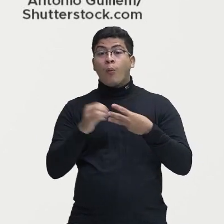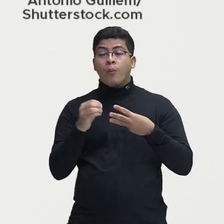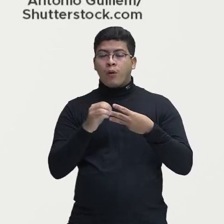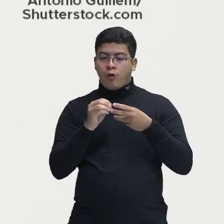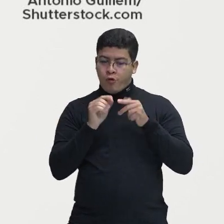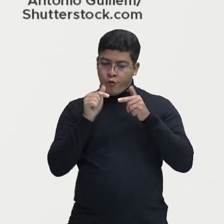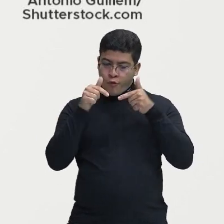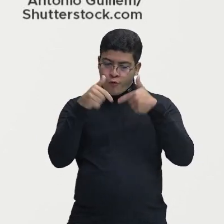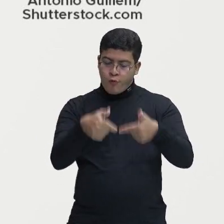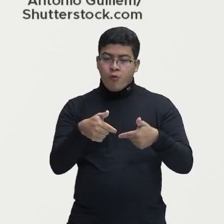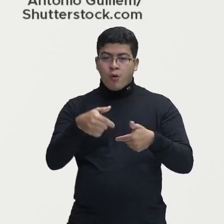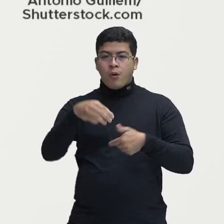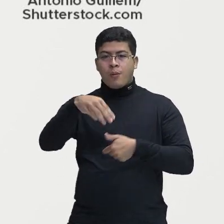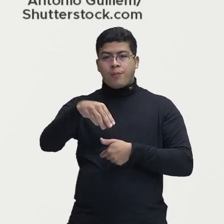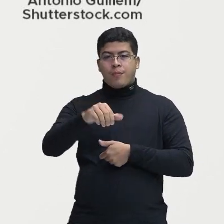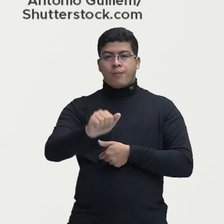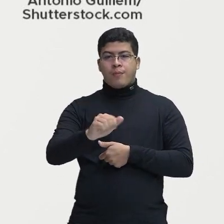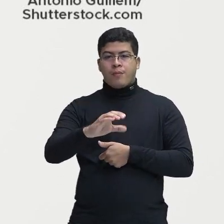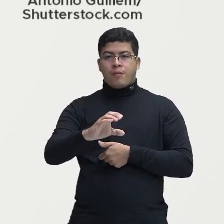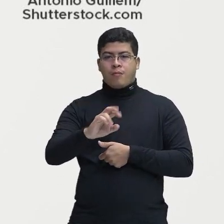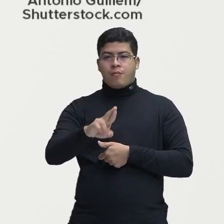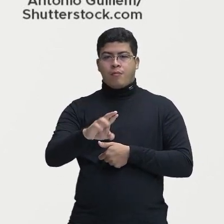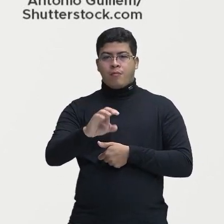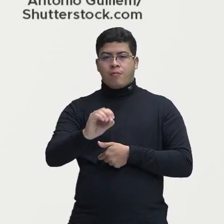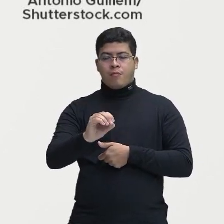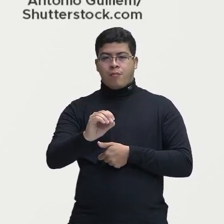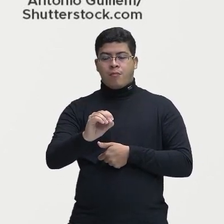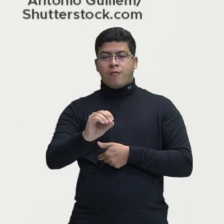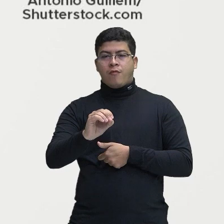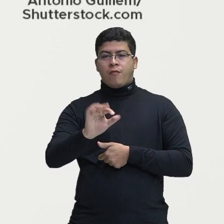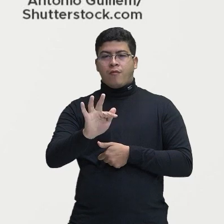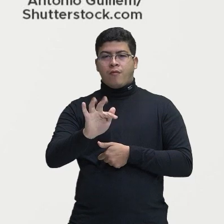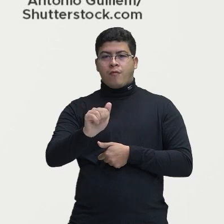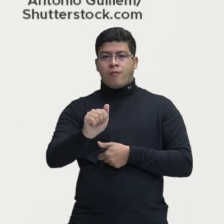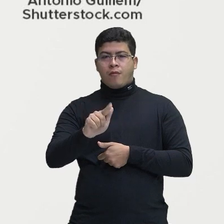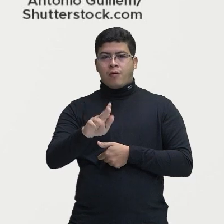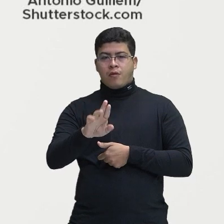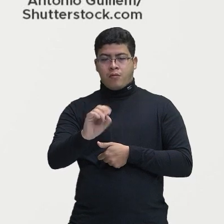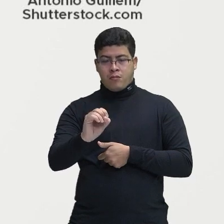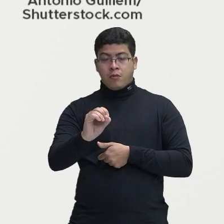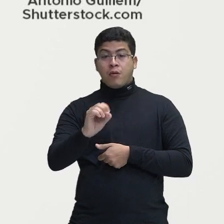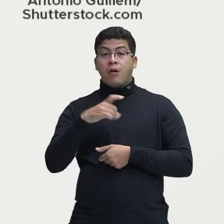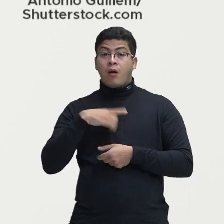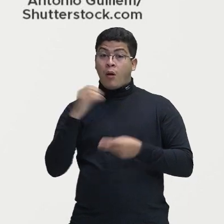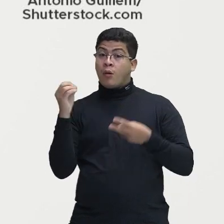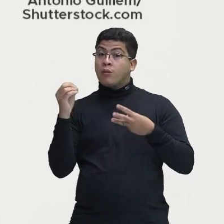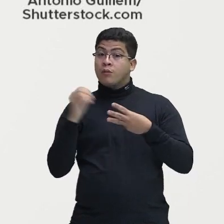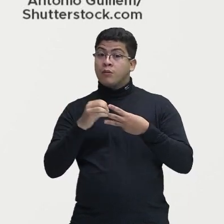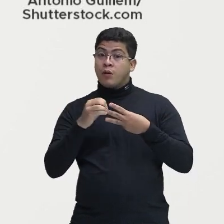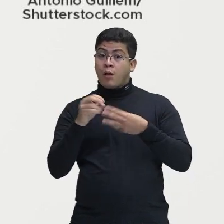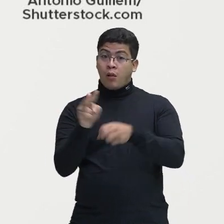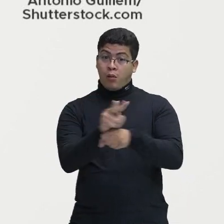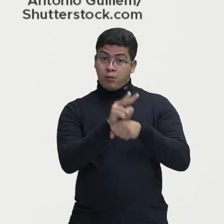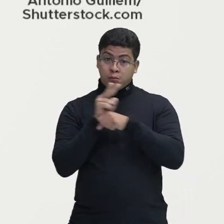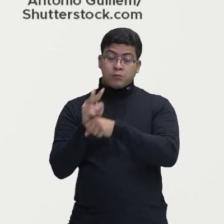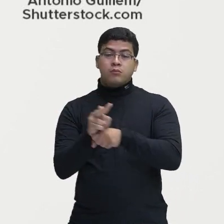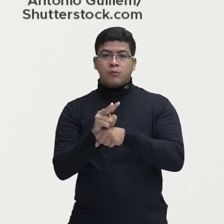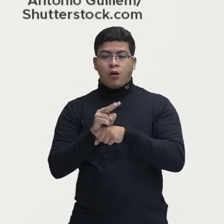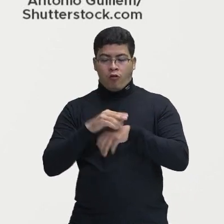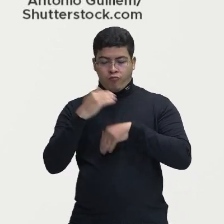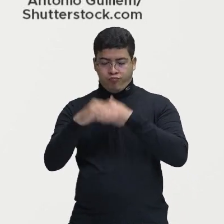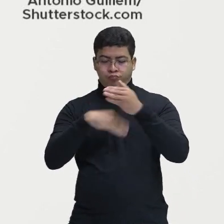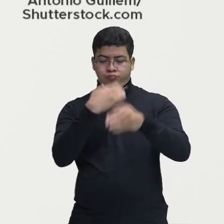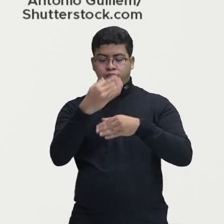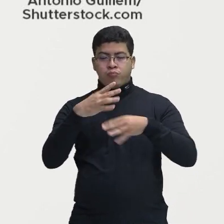organismo, que são os macrófagos, né? Então, quando ele chega ali na pele, ele ataca essa célula de defesa, na verdade, ele se reproduz